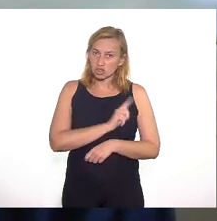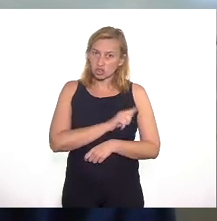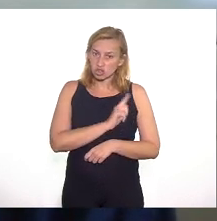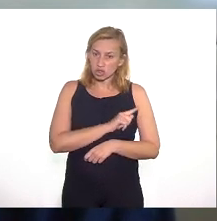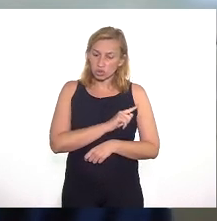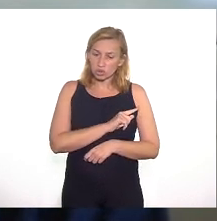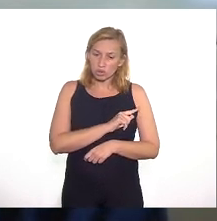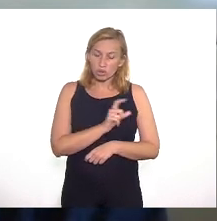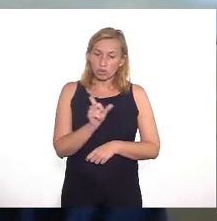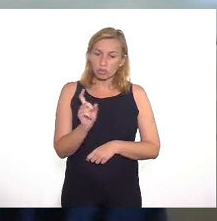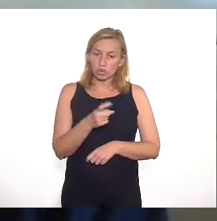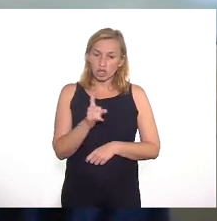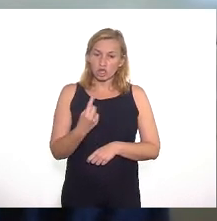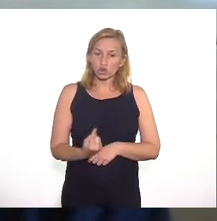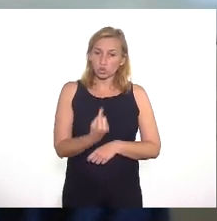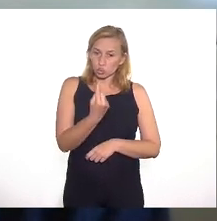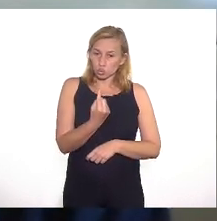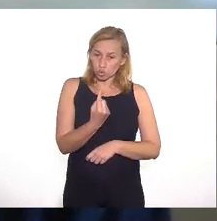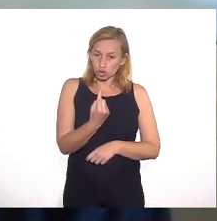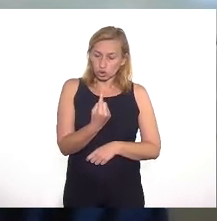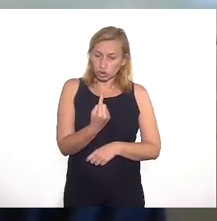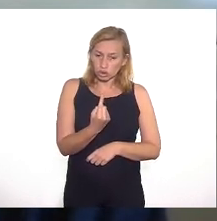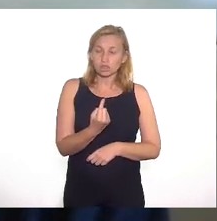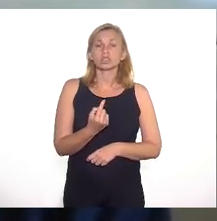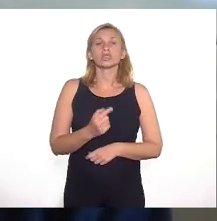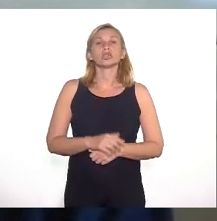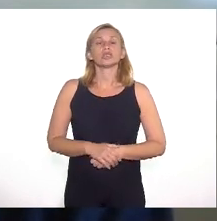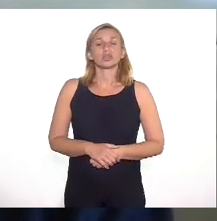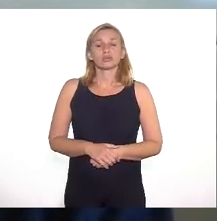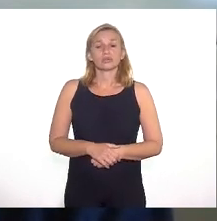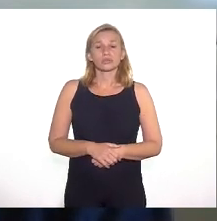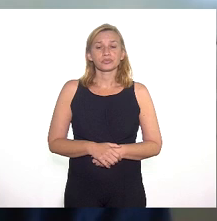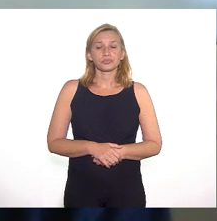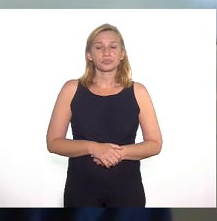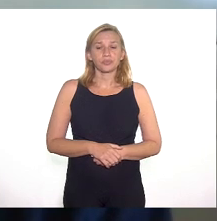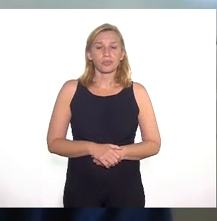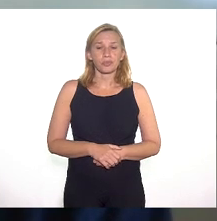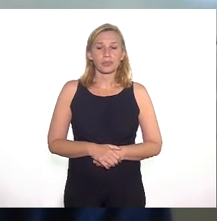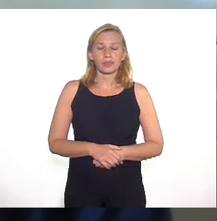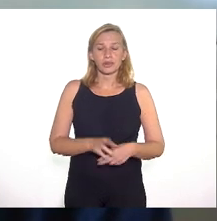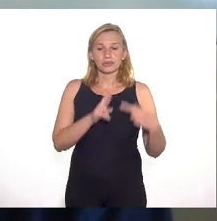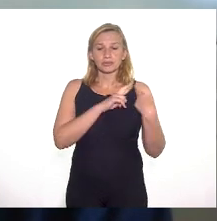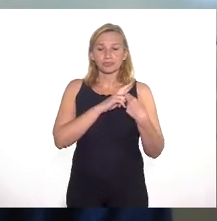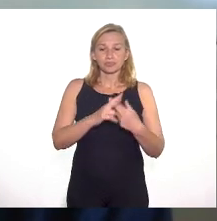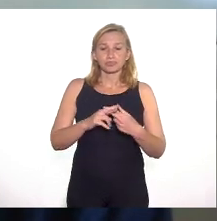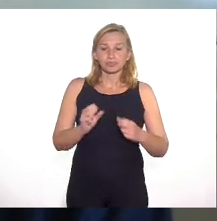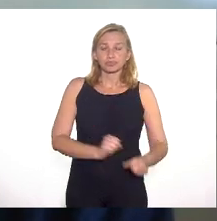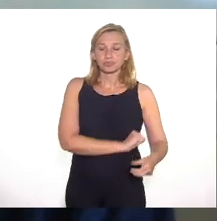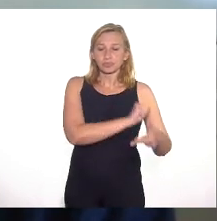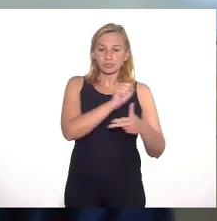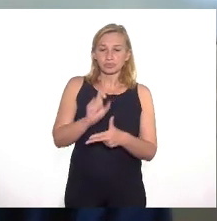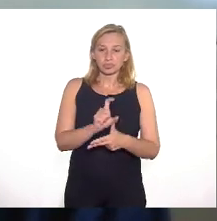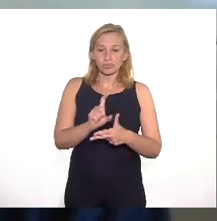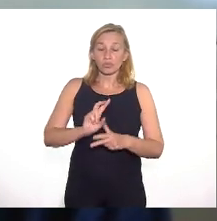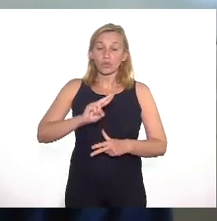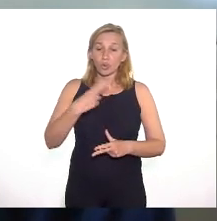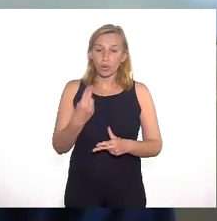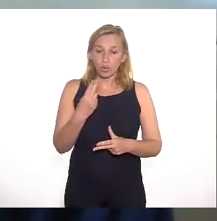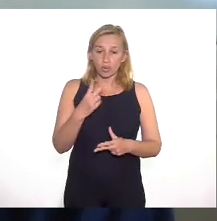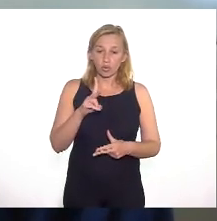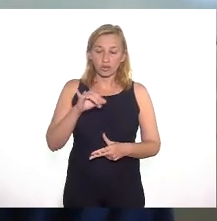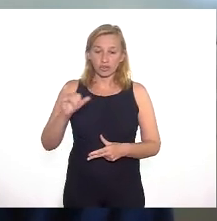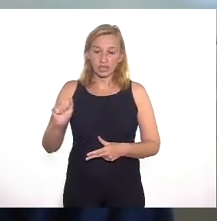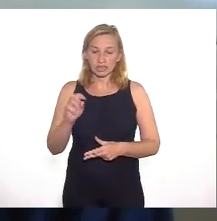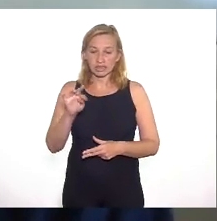bilhete único e a sobra dos bilhetes ficasse por conta do Poder Executivo ou, via